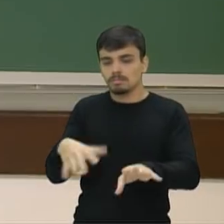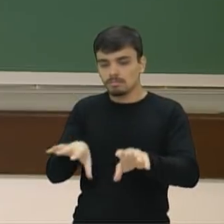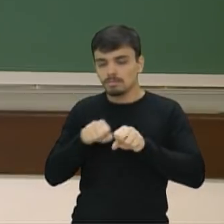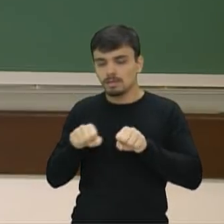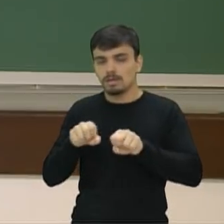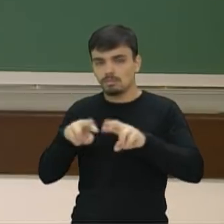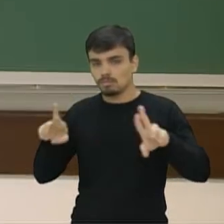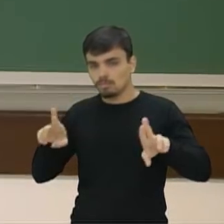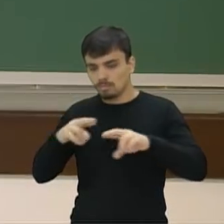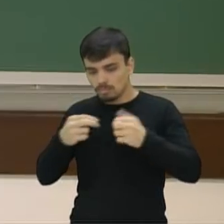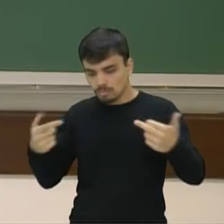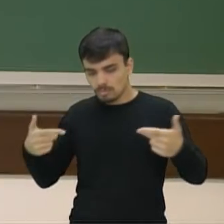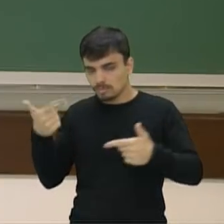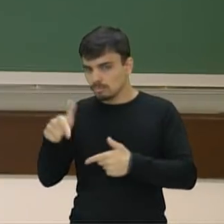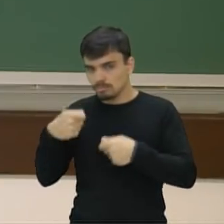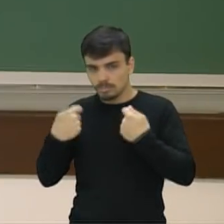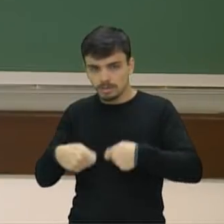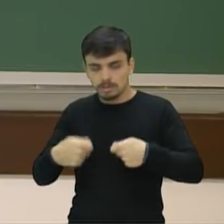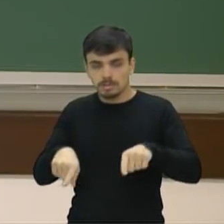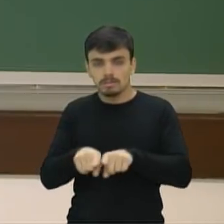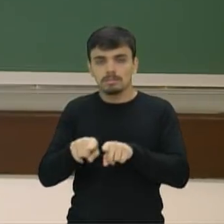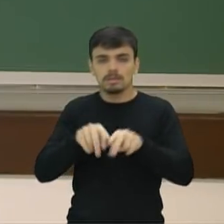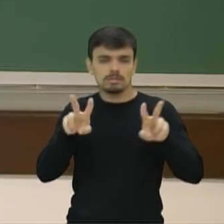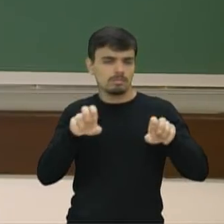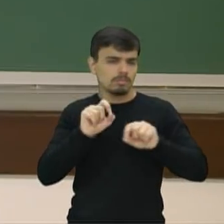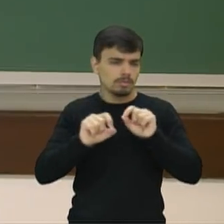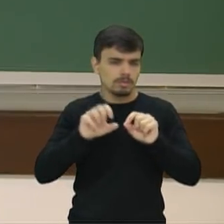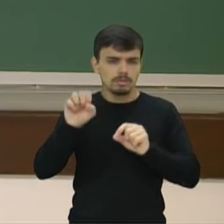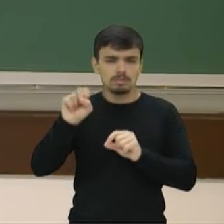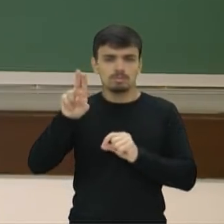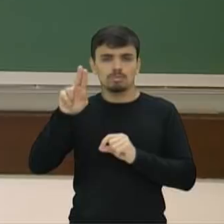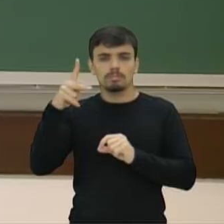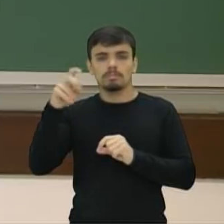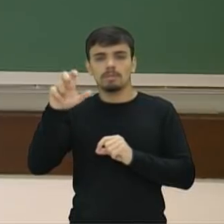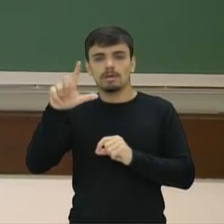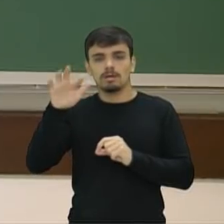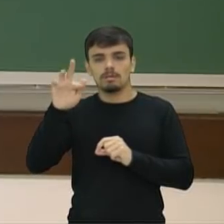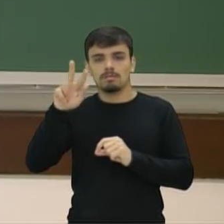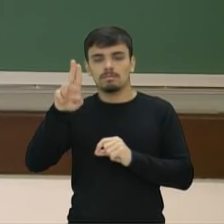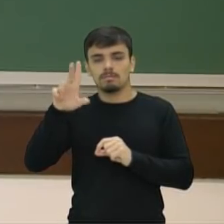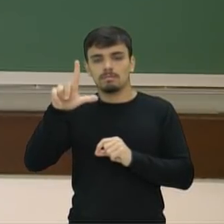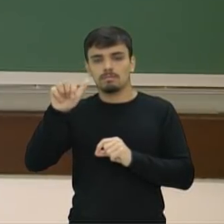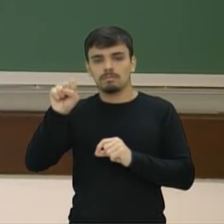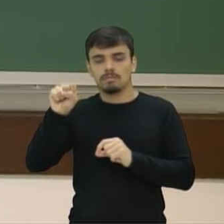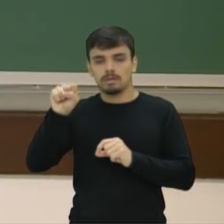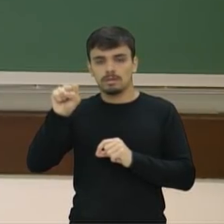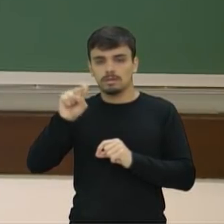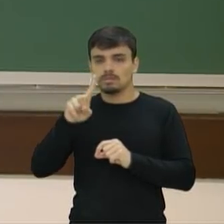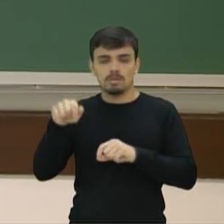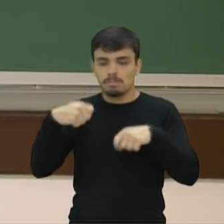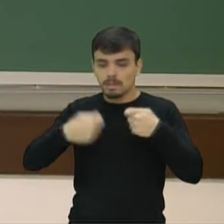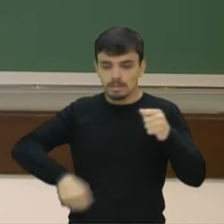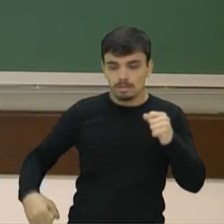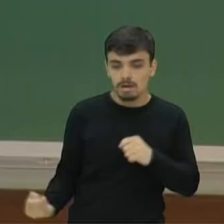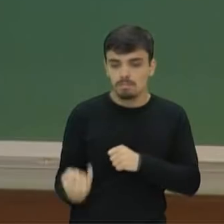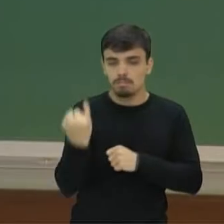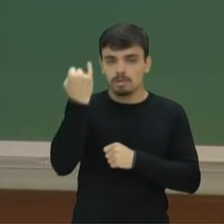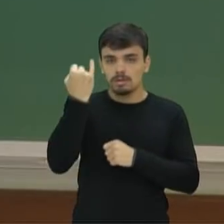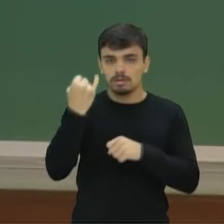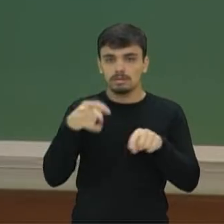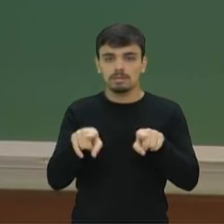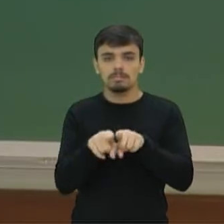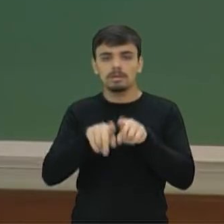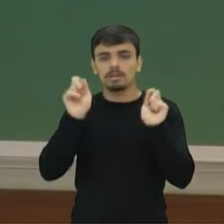coisas que estamos adquirindo são questões supérfluas, são coisas que não são de itens de primeira necessidade. Nós